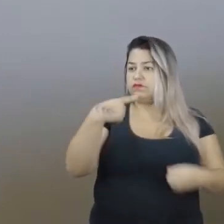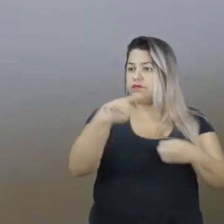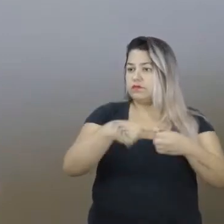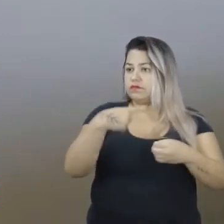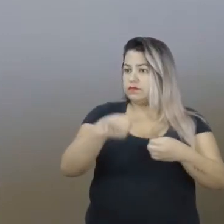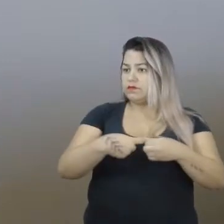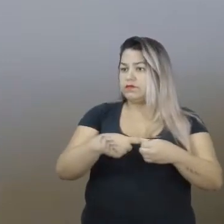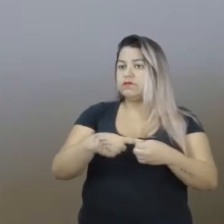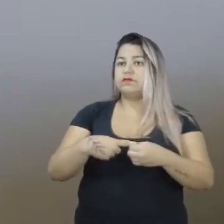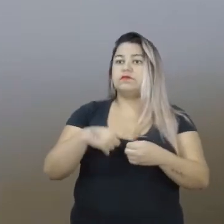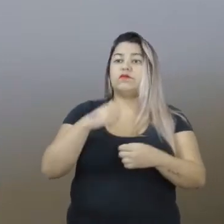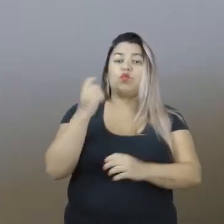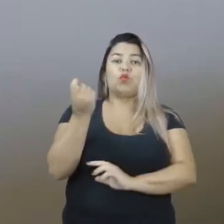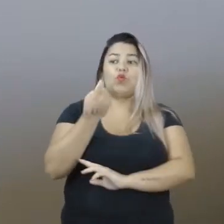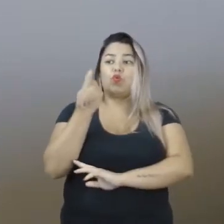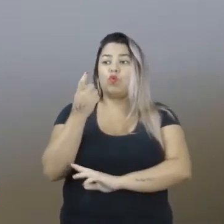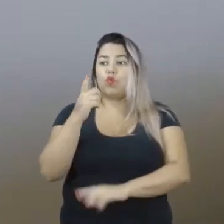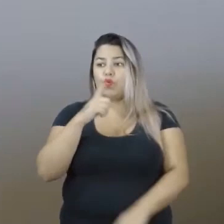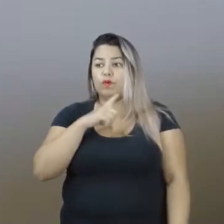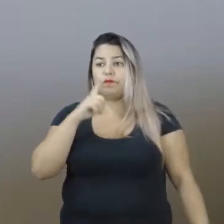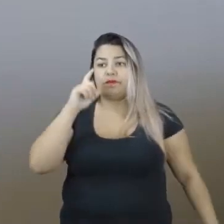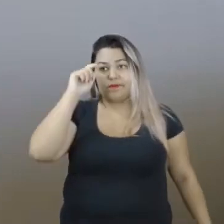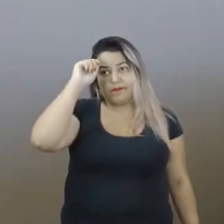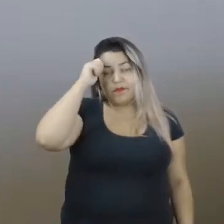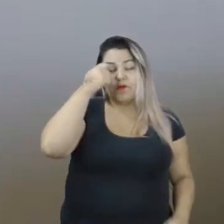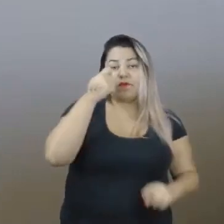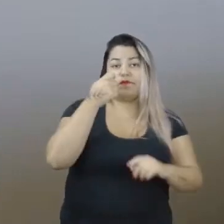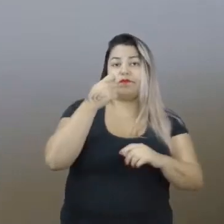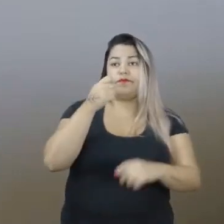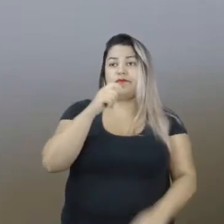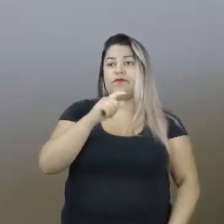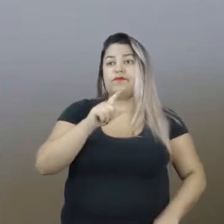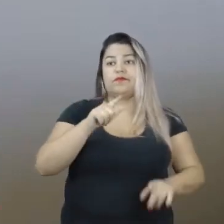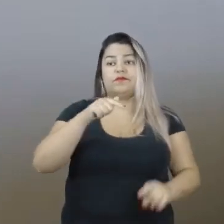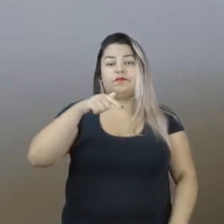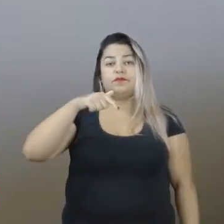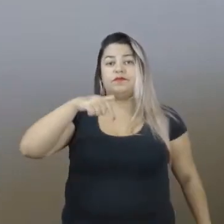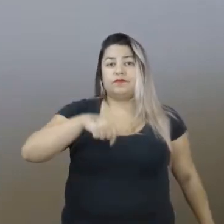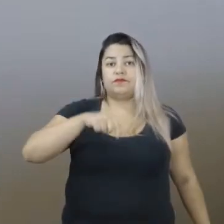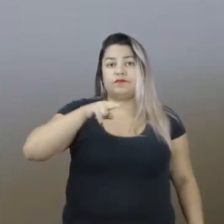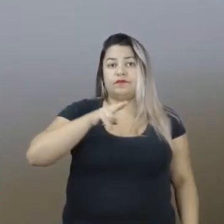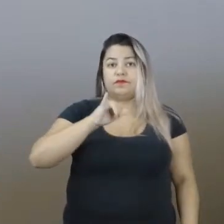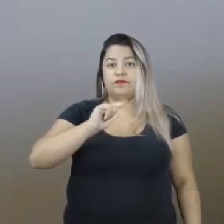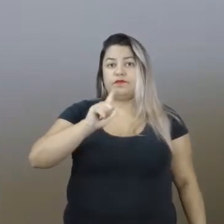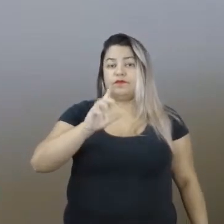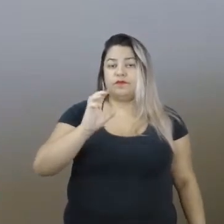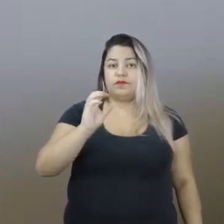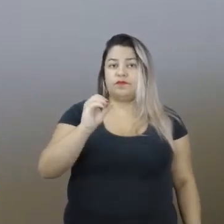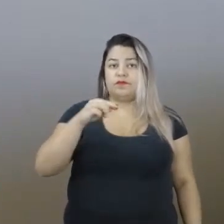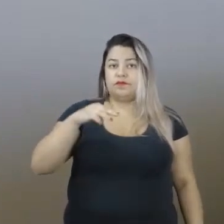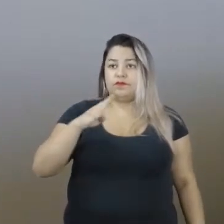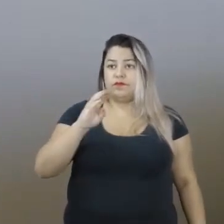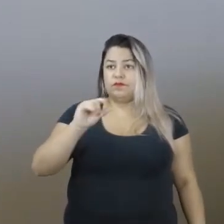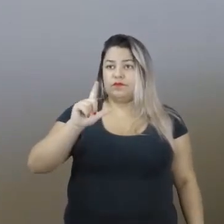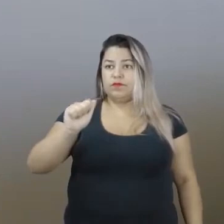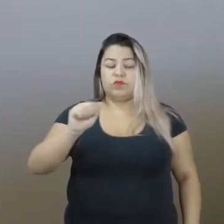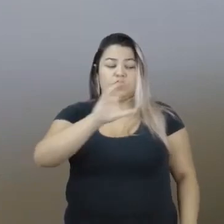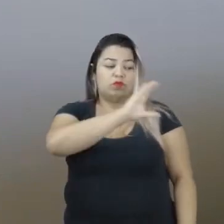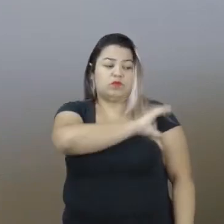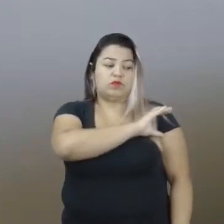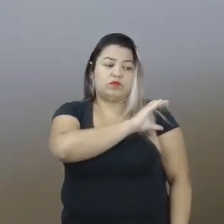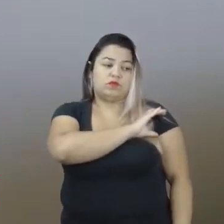Grande do Sul, onde tinham quilombolas. Depois dessa iniciativa do presidente, coordenada pelo